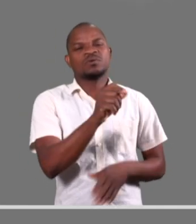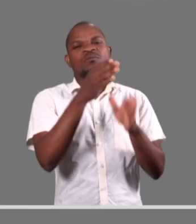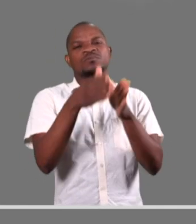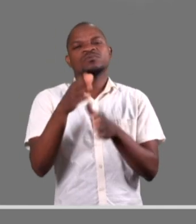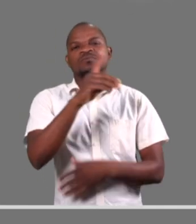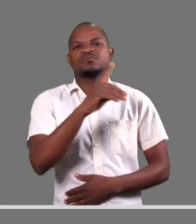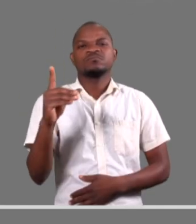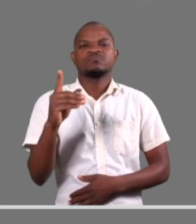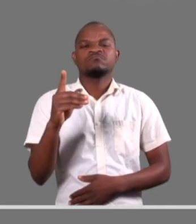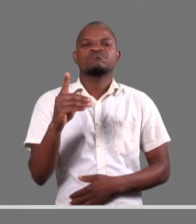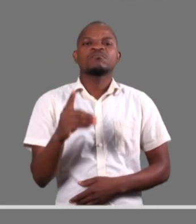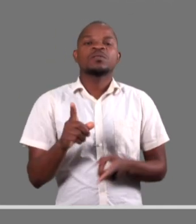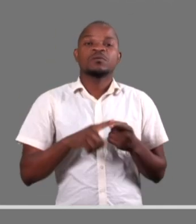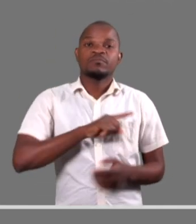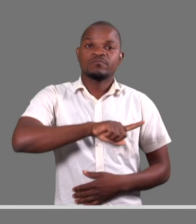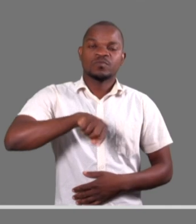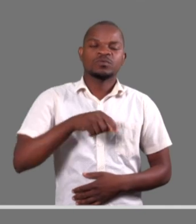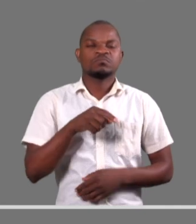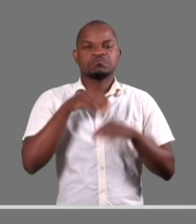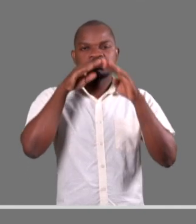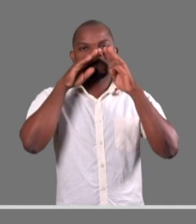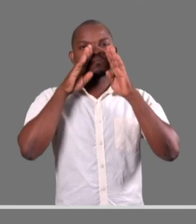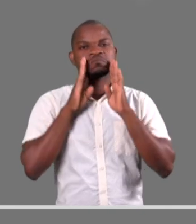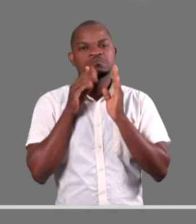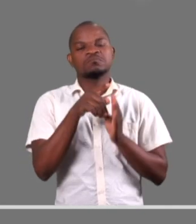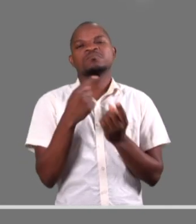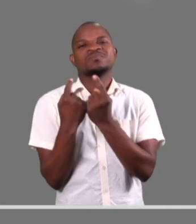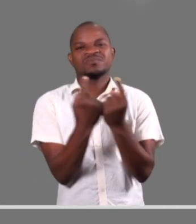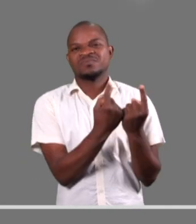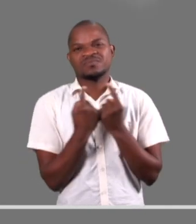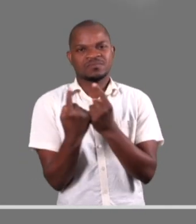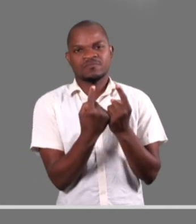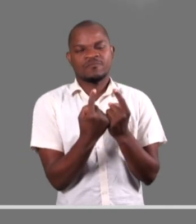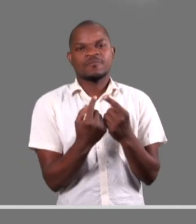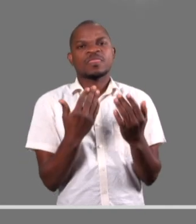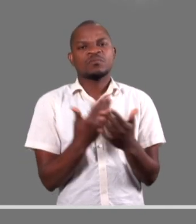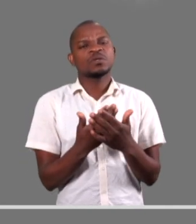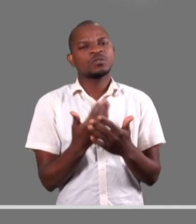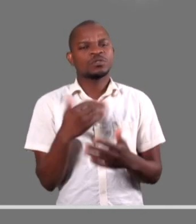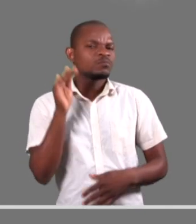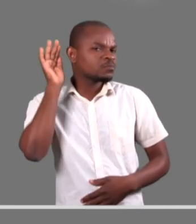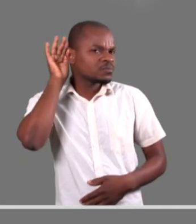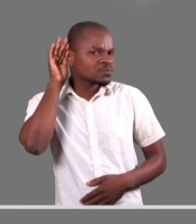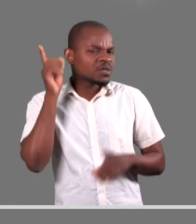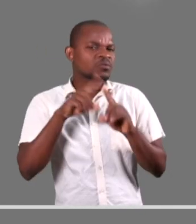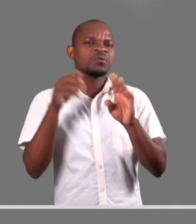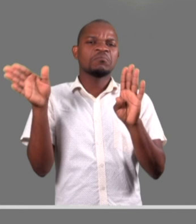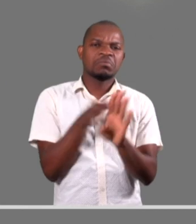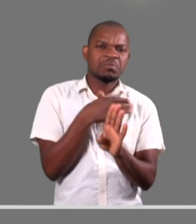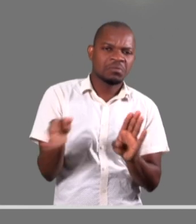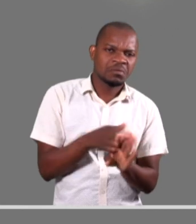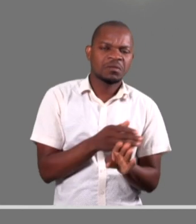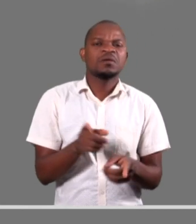Nós estamos muito tristes com esta situação, porque infelizmente estamos a acompanhar situações de violência, de